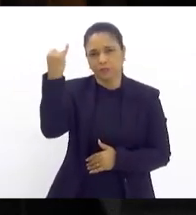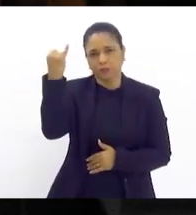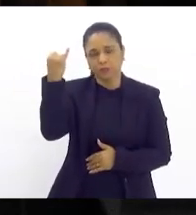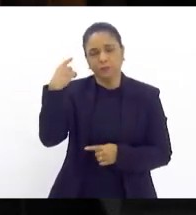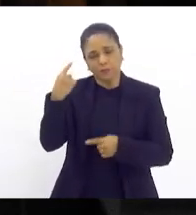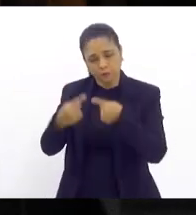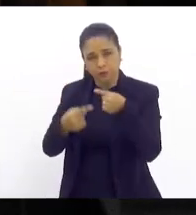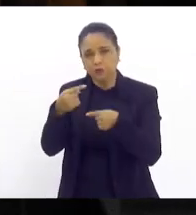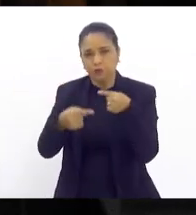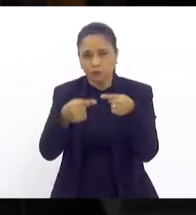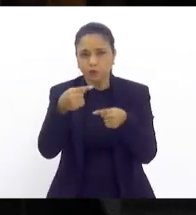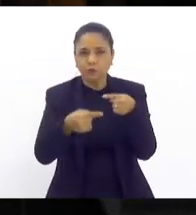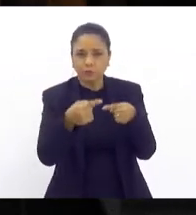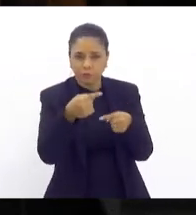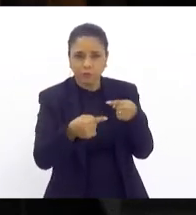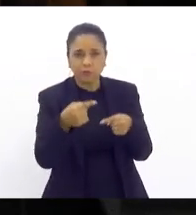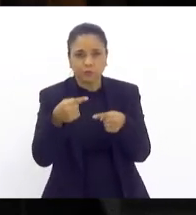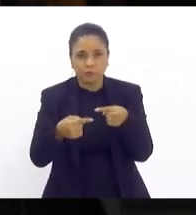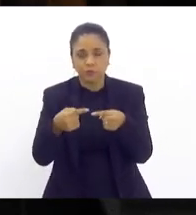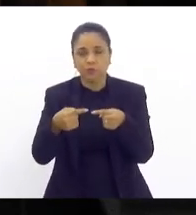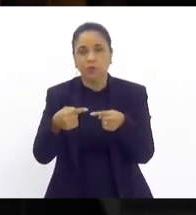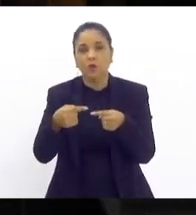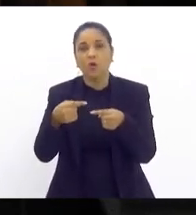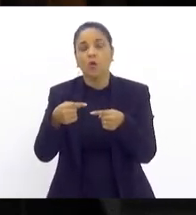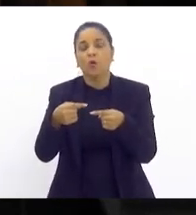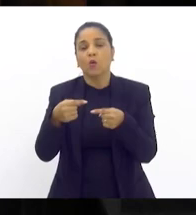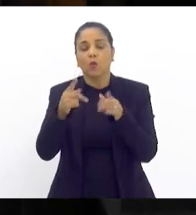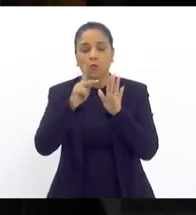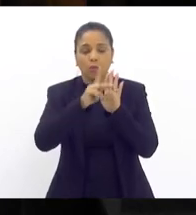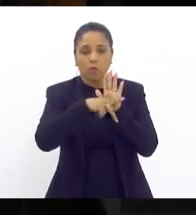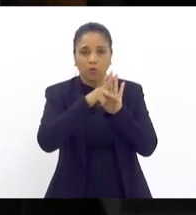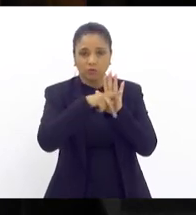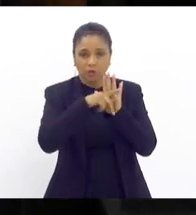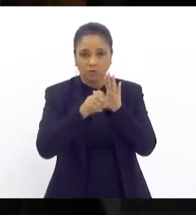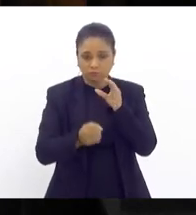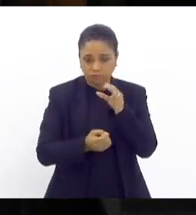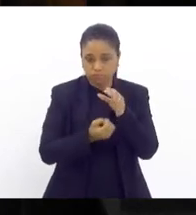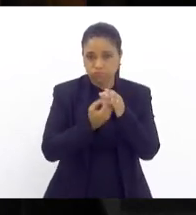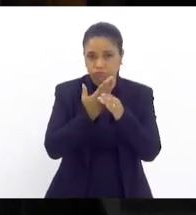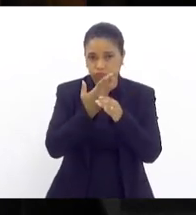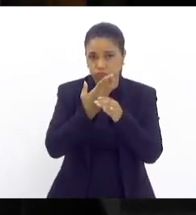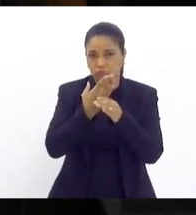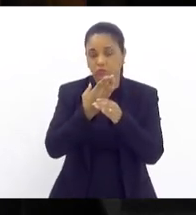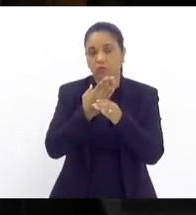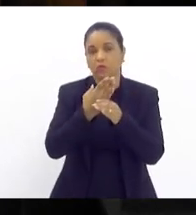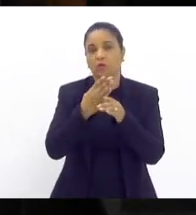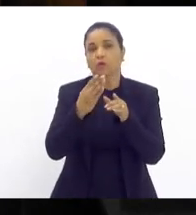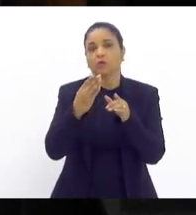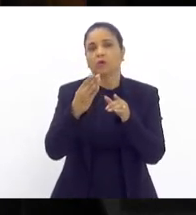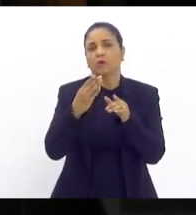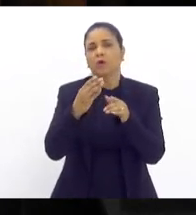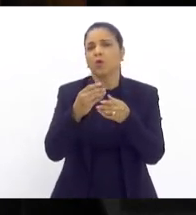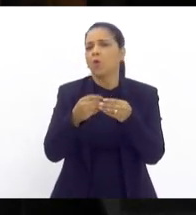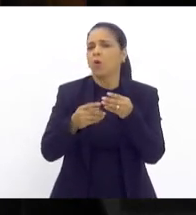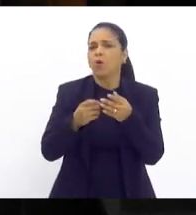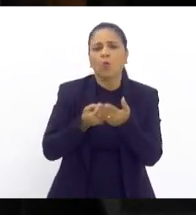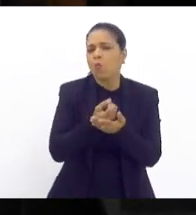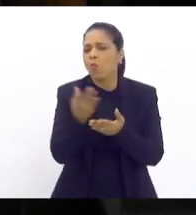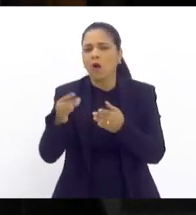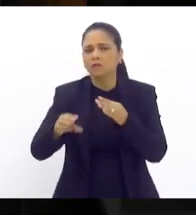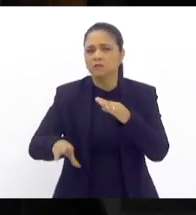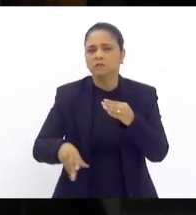me informou o co-autor do projeto recebeu quantas emendas